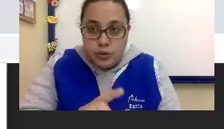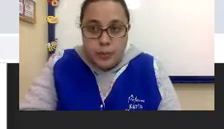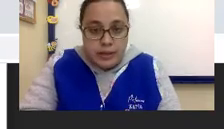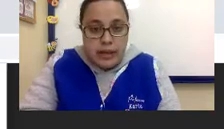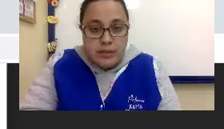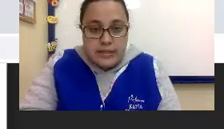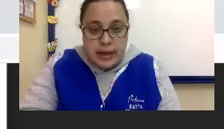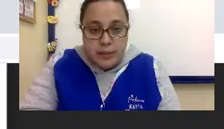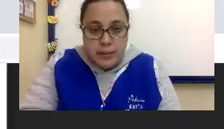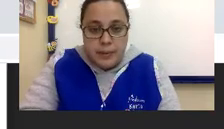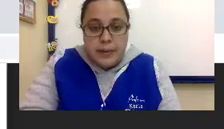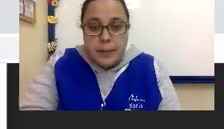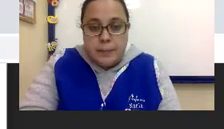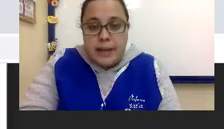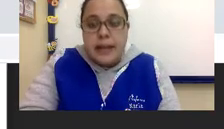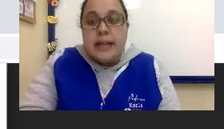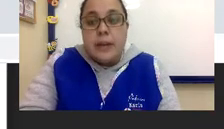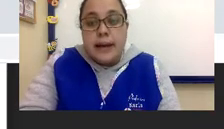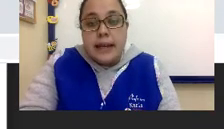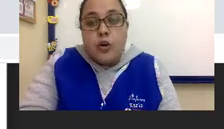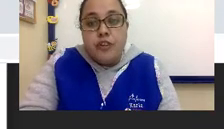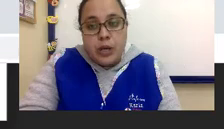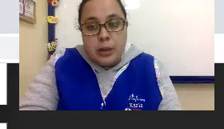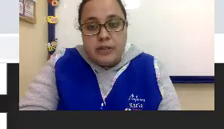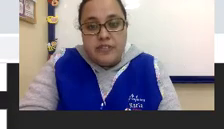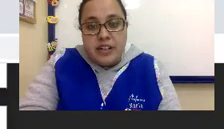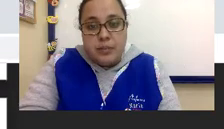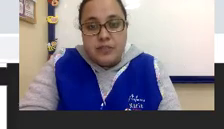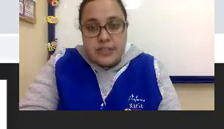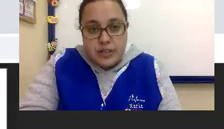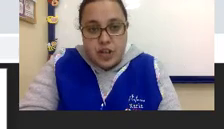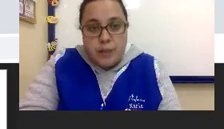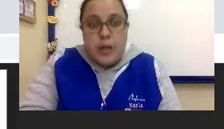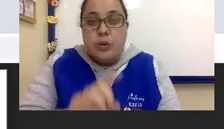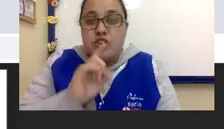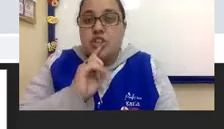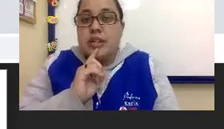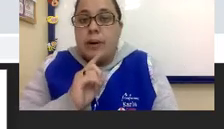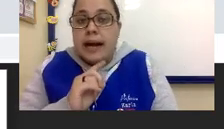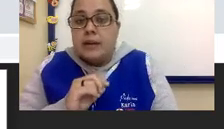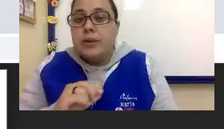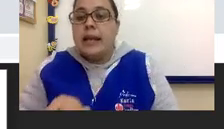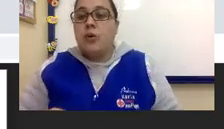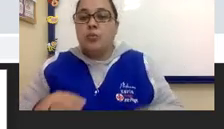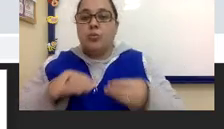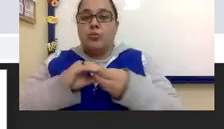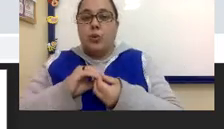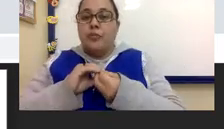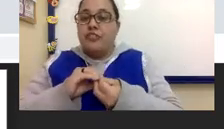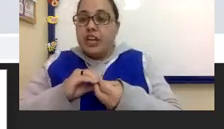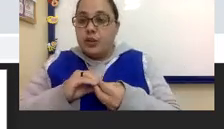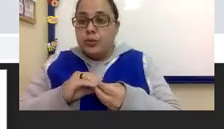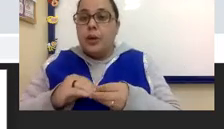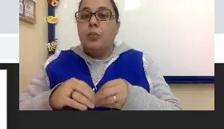no outro momento da aula Skype. Né? Então, aqui eu confirmo que a Pro estava falando para vocês. Ó, o intestino delgado, ele é um